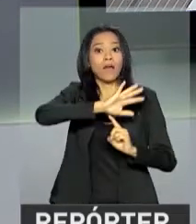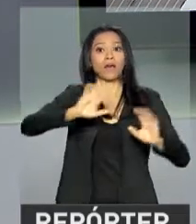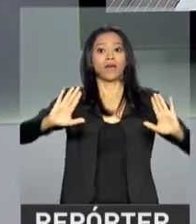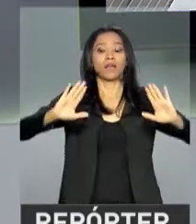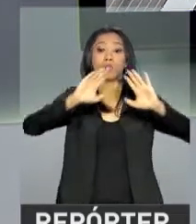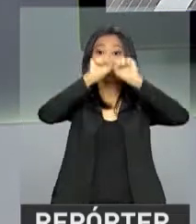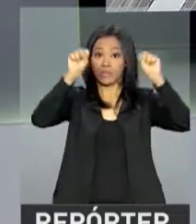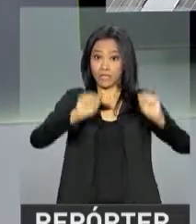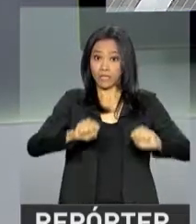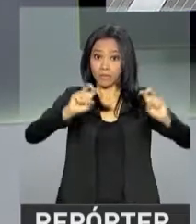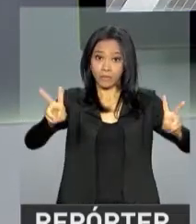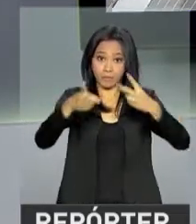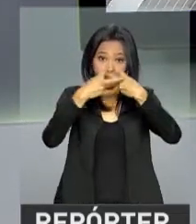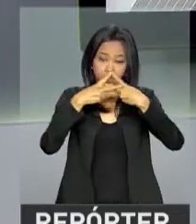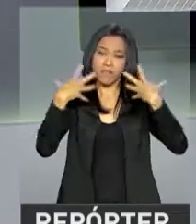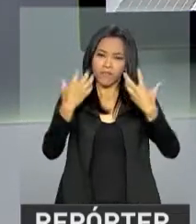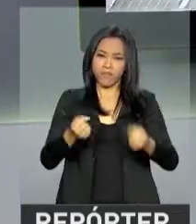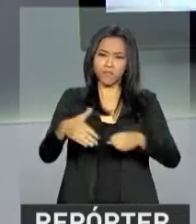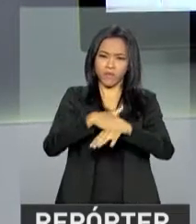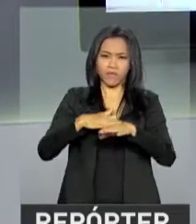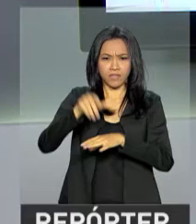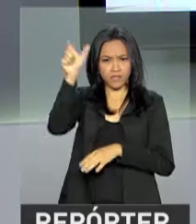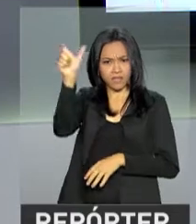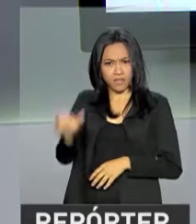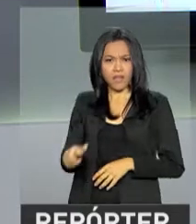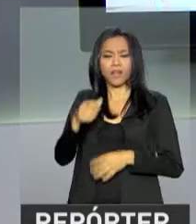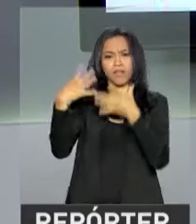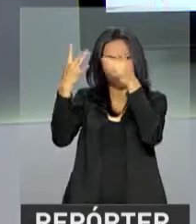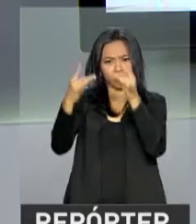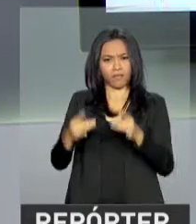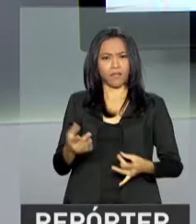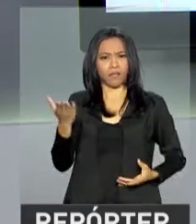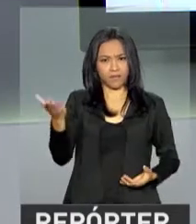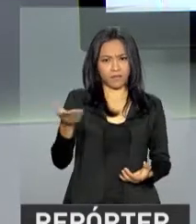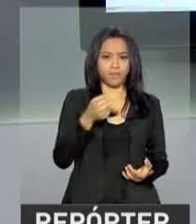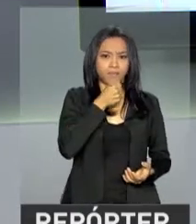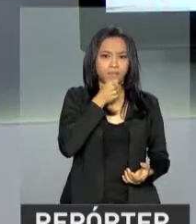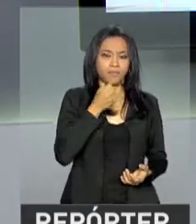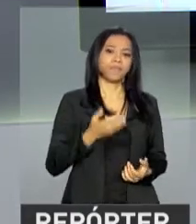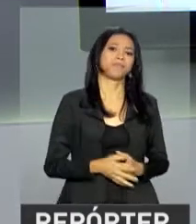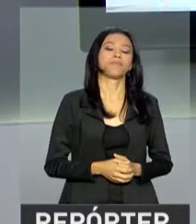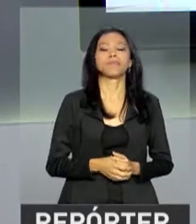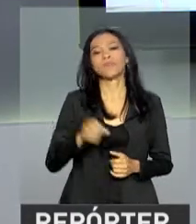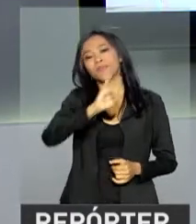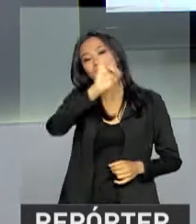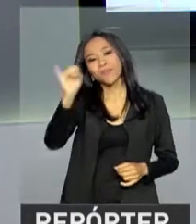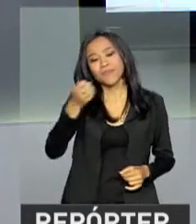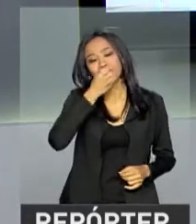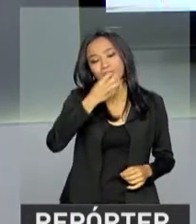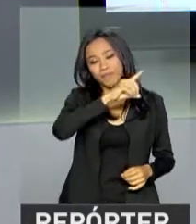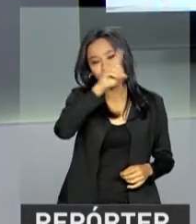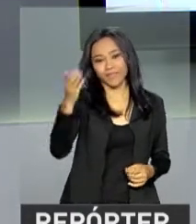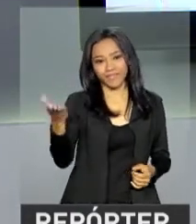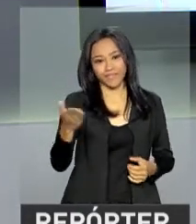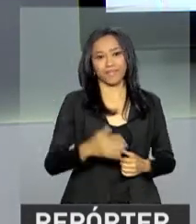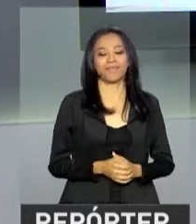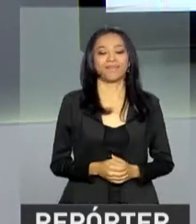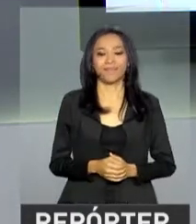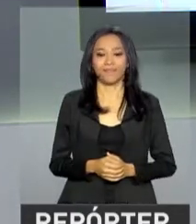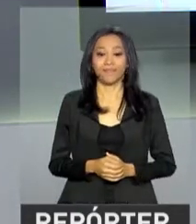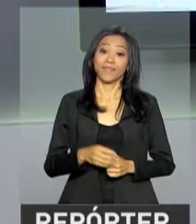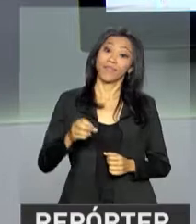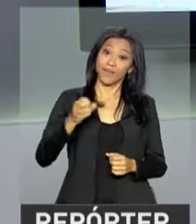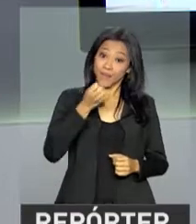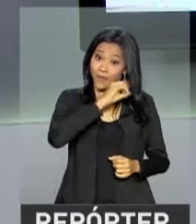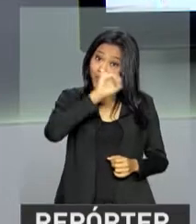nós vamos conversar ao vivo com a repórter luana karen que tem os detalhes da agenda do presidente olá luana bom dia pra você olá